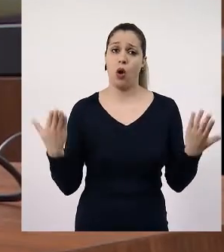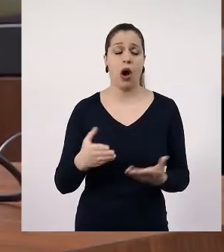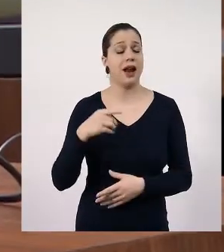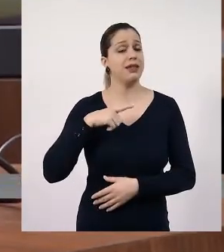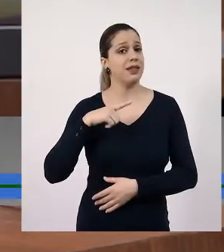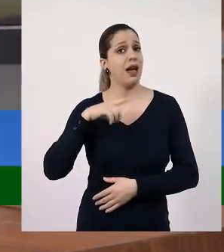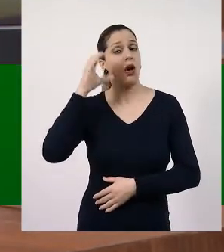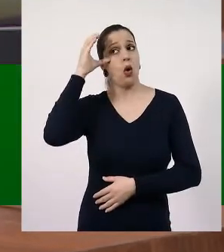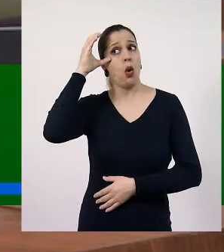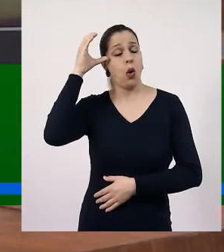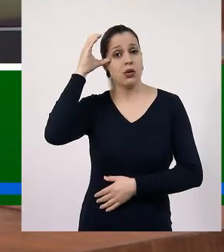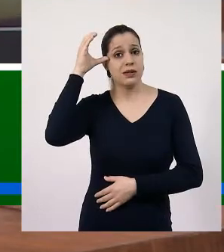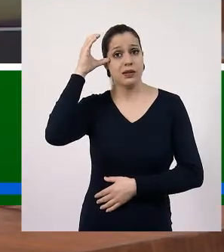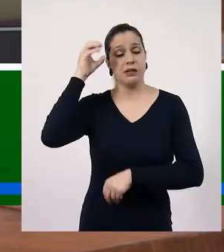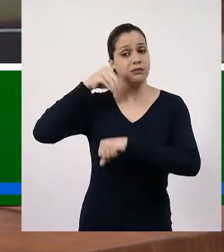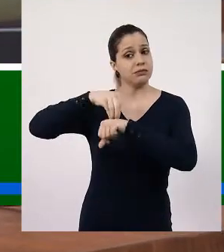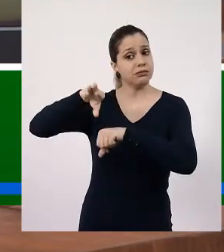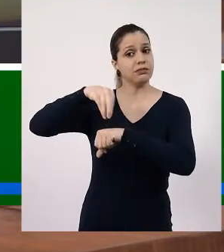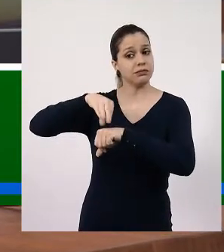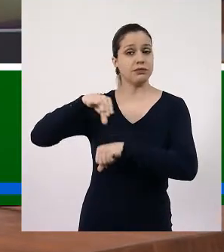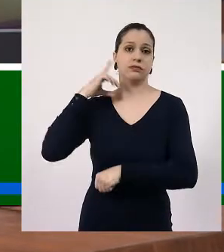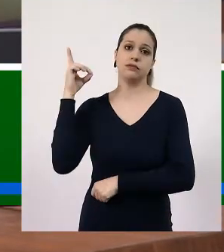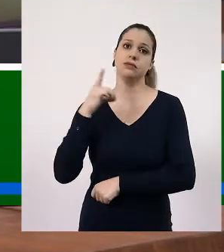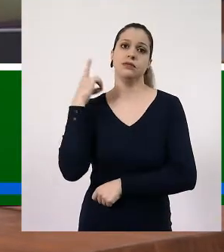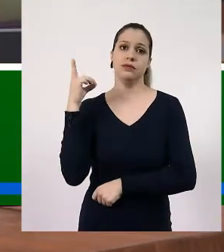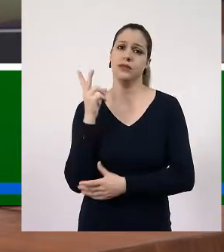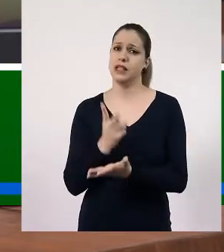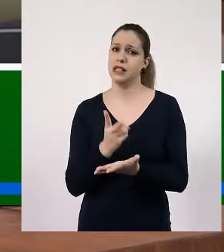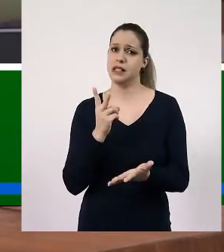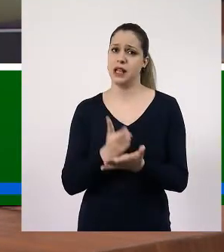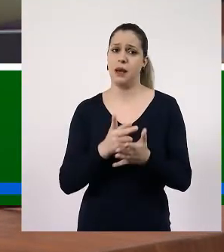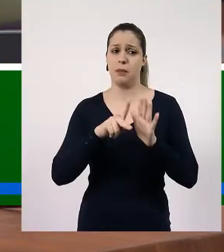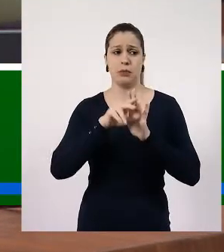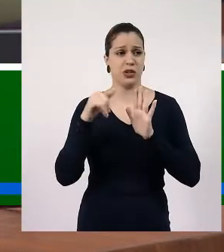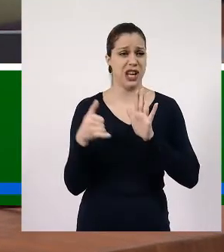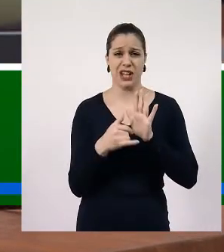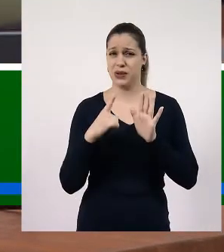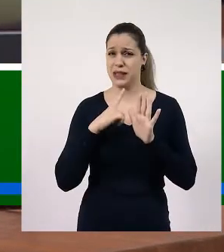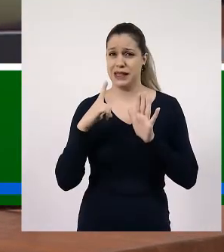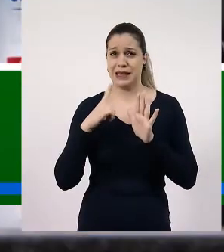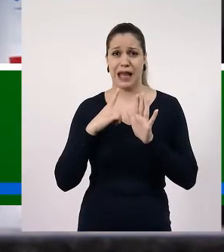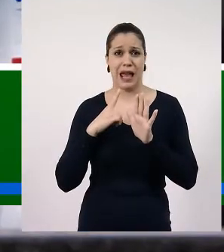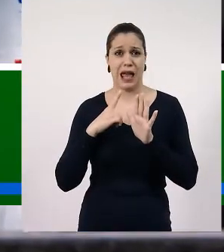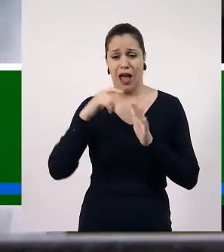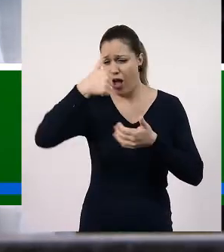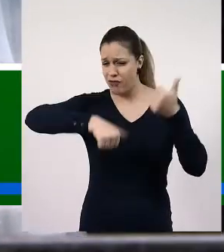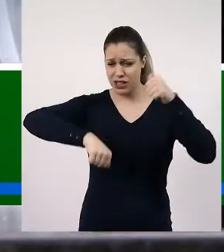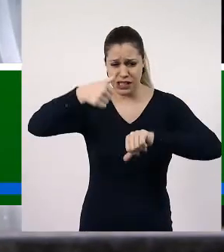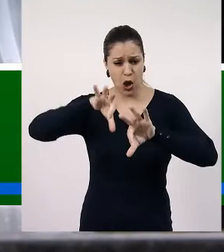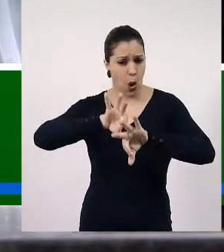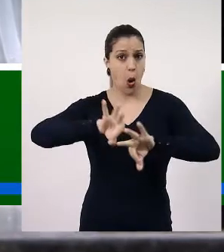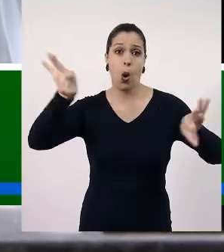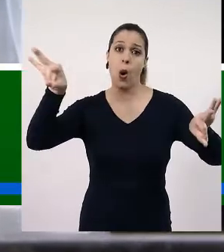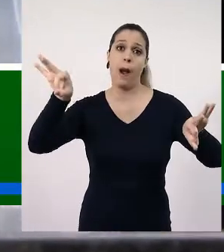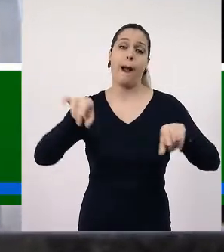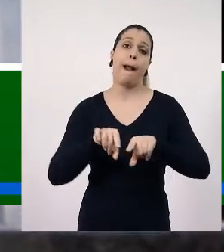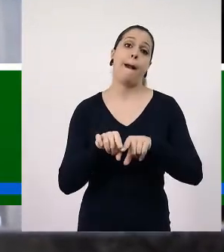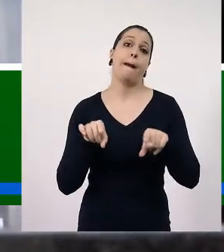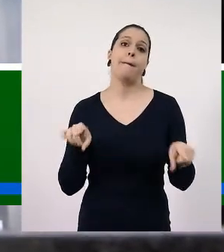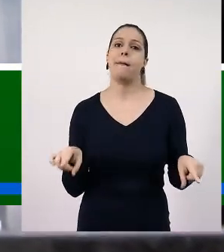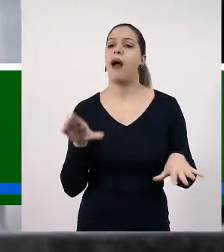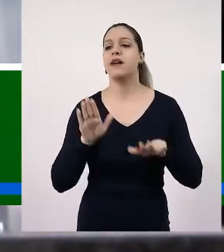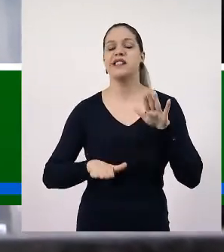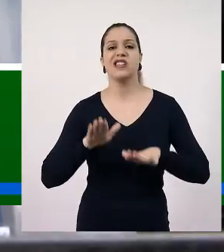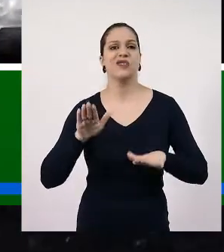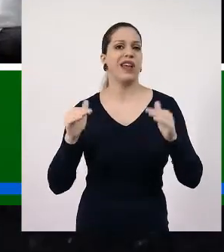dos deputados. Obviamente que eles apresentam projetos que, no mérito, são fantásticos, meritoriamente,